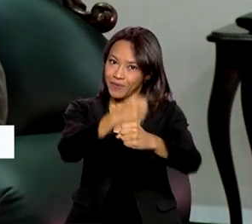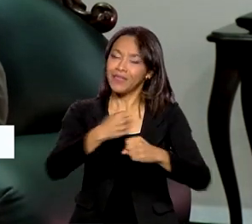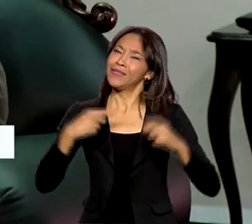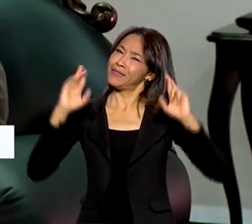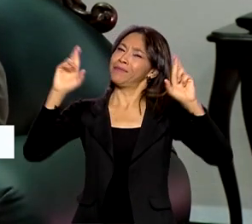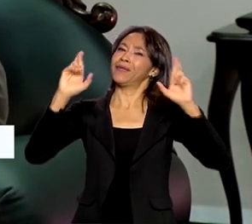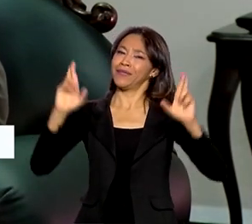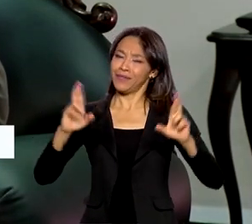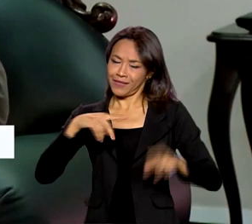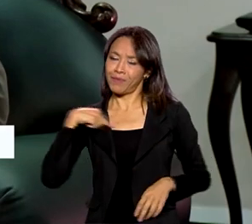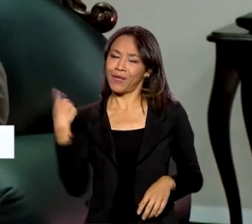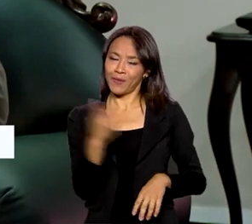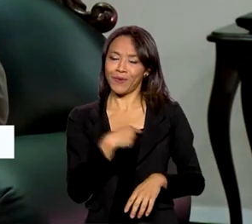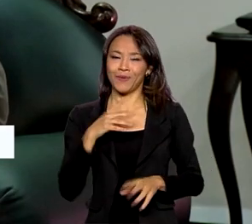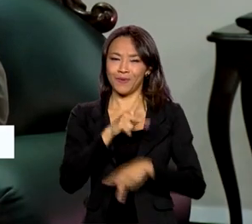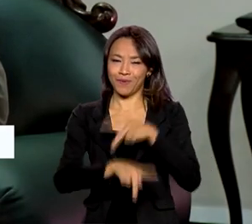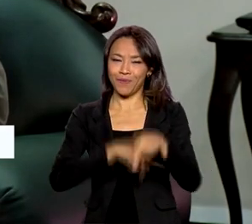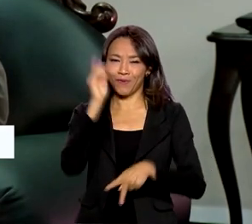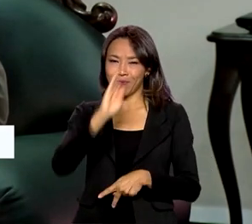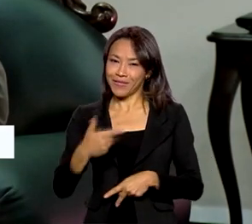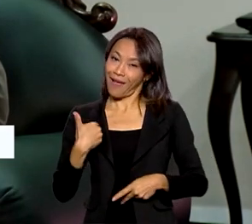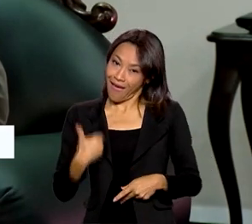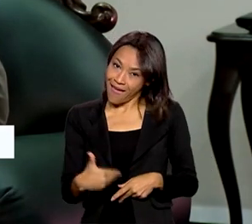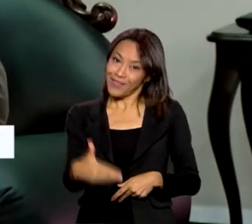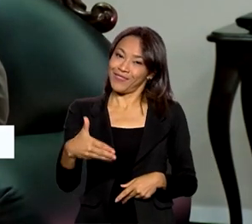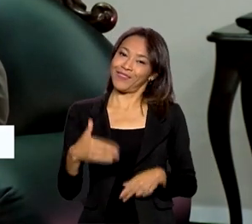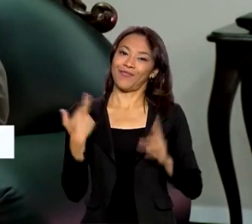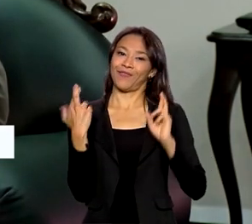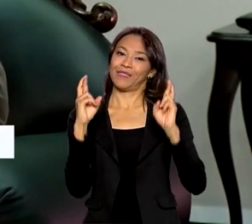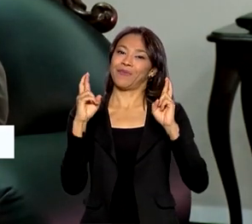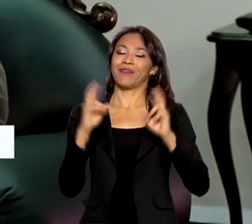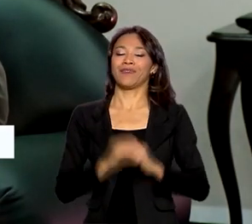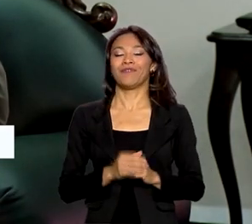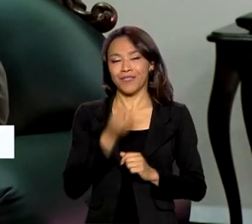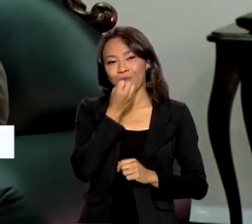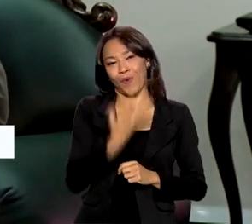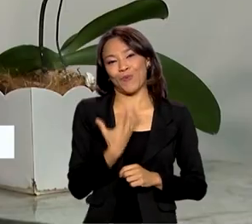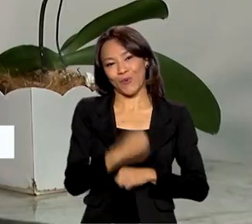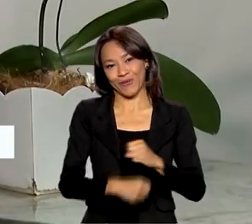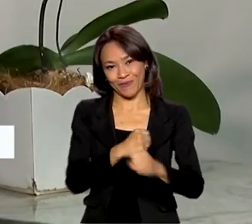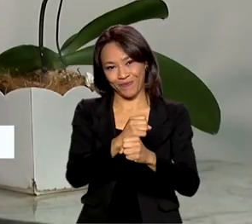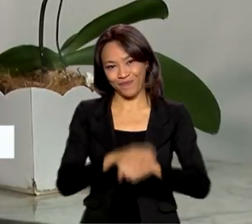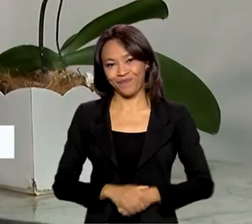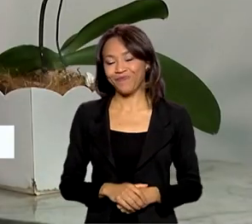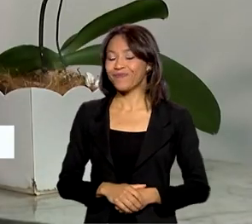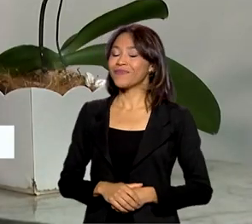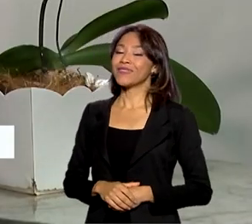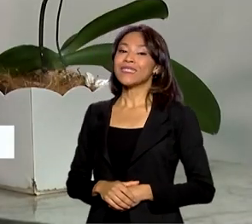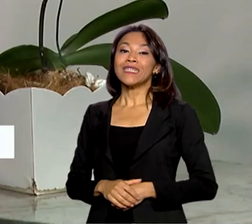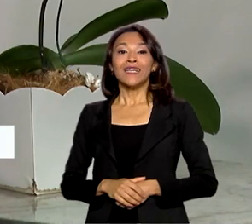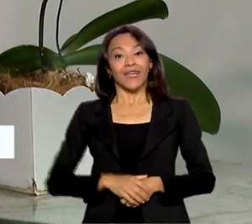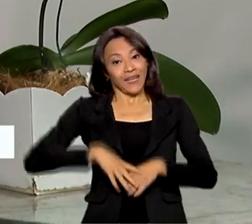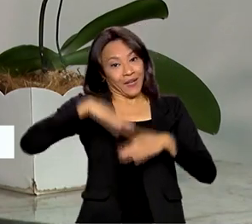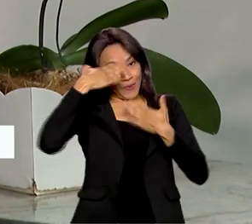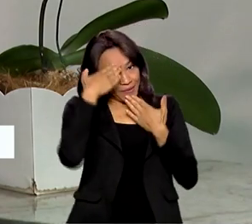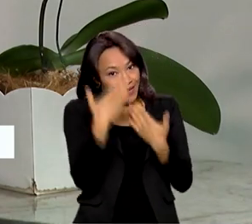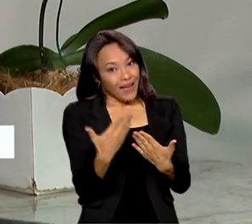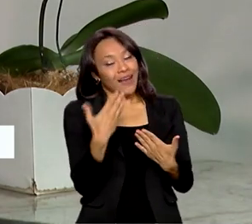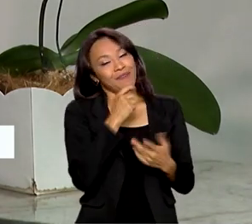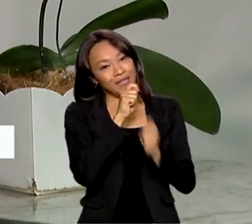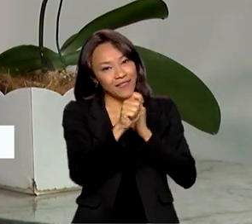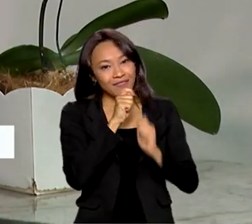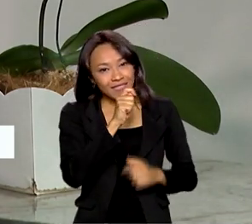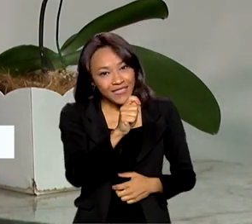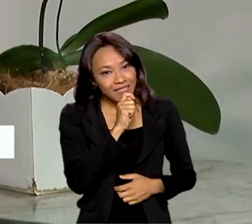para todos nós povo brasileiro é isso que a gente espera E aí mano vai ser muito bom obrigada pela entrevista um